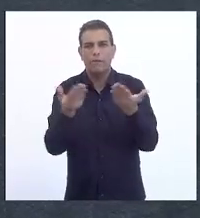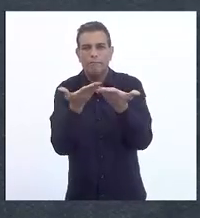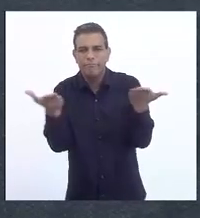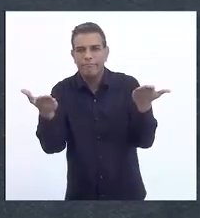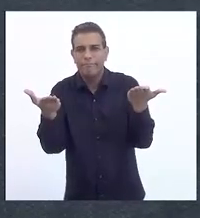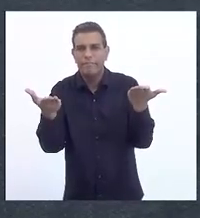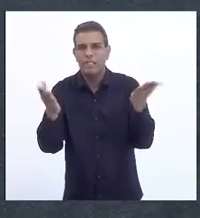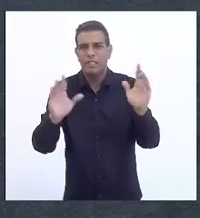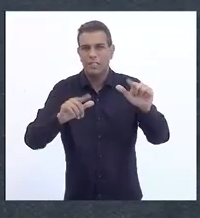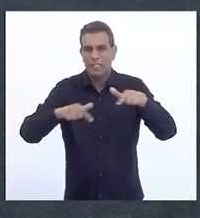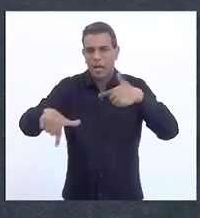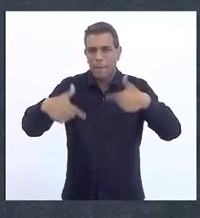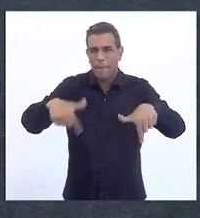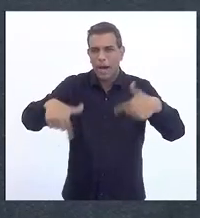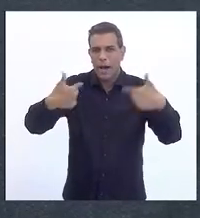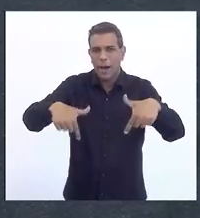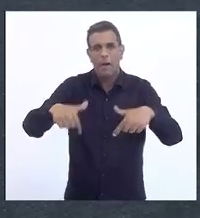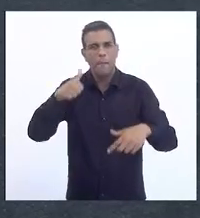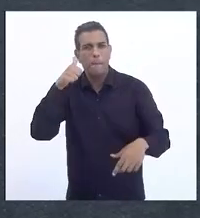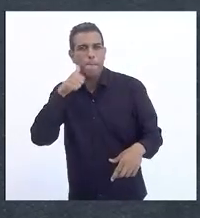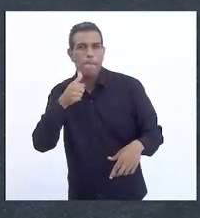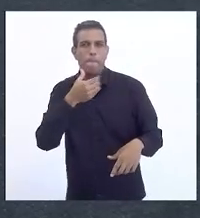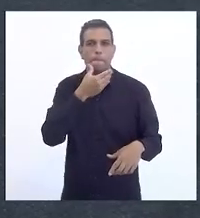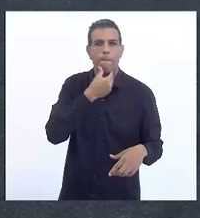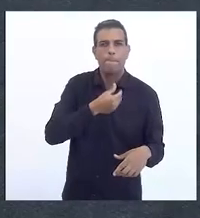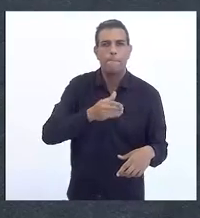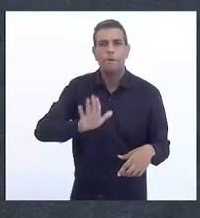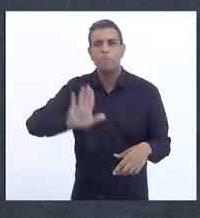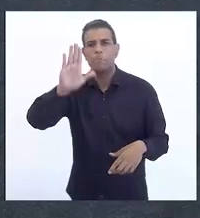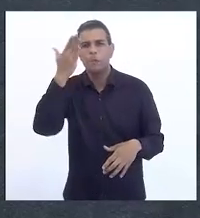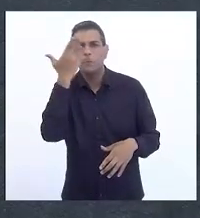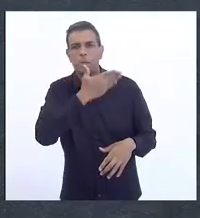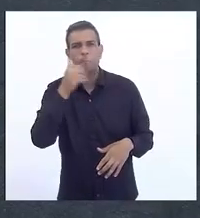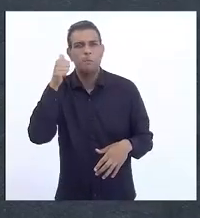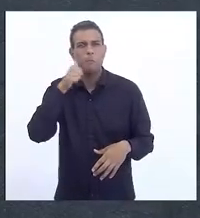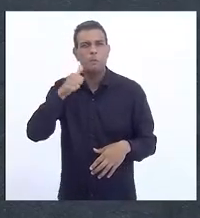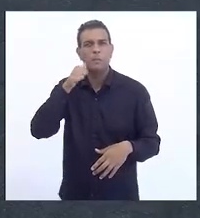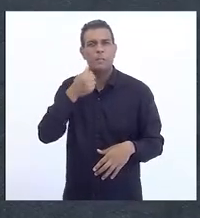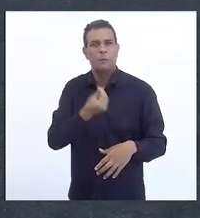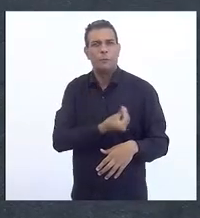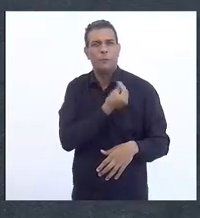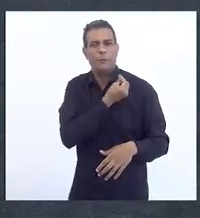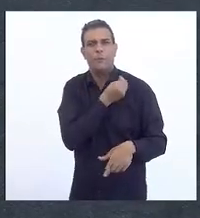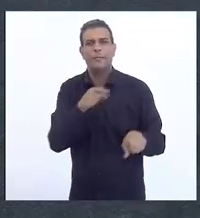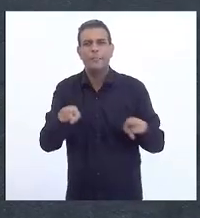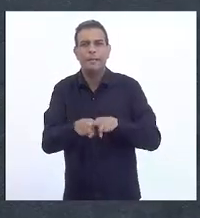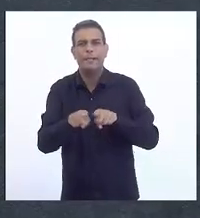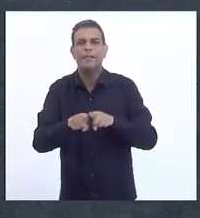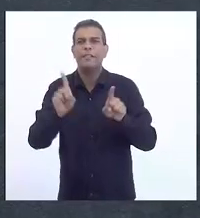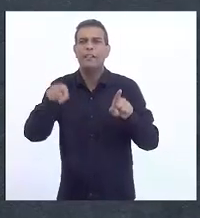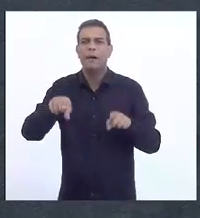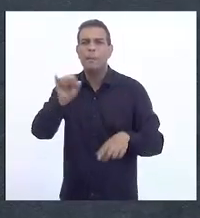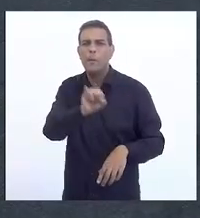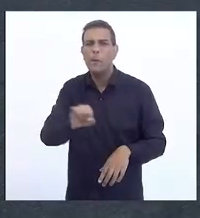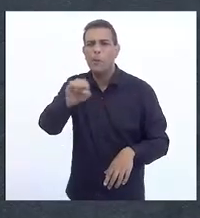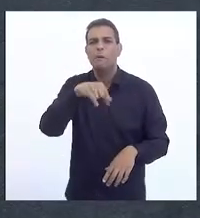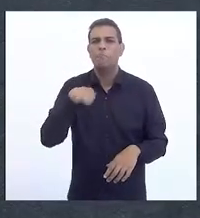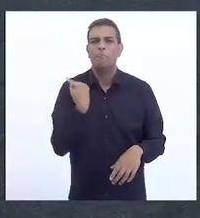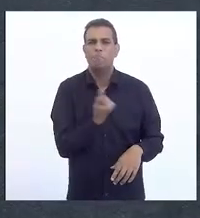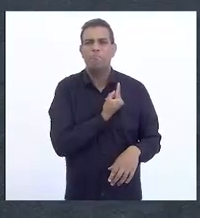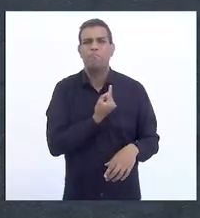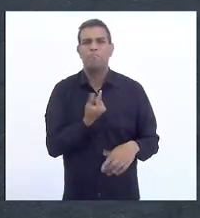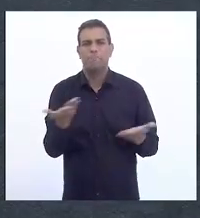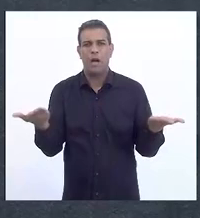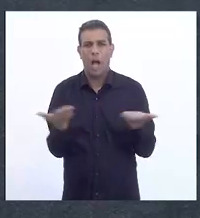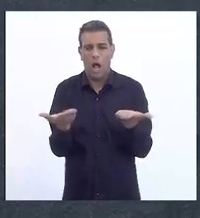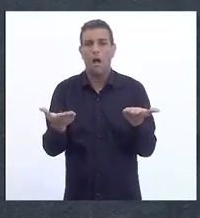maioria trabalhadores e trabalhadoras. Cadê as mulheres sedaianas? Estão aí? Acho importante a gente receber